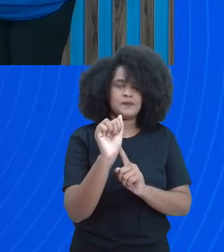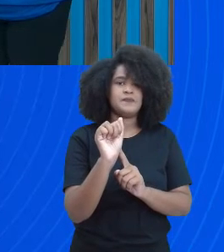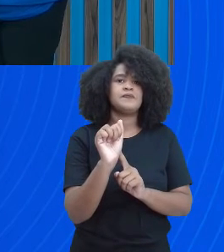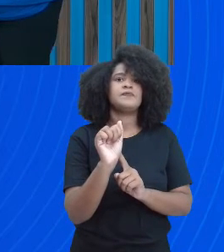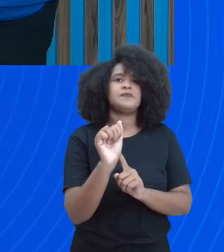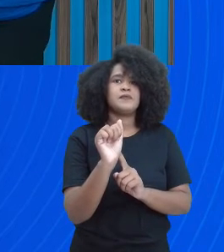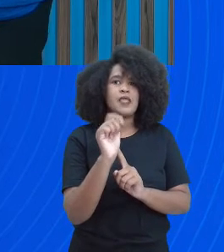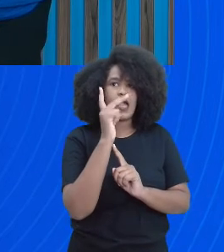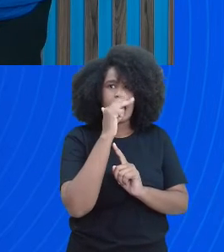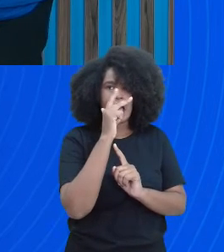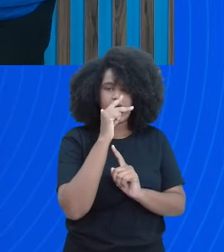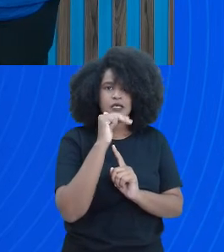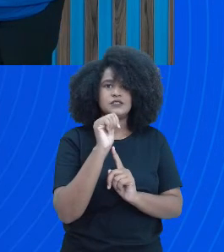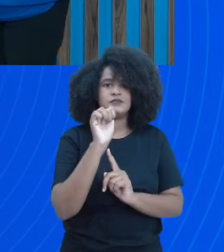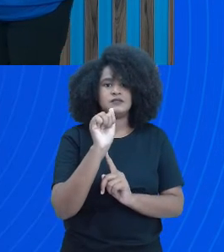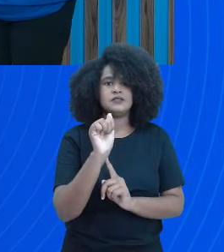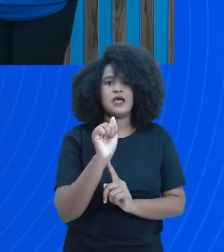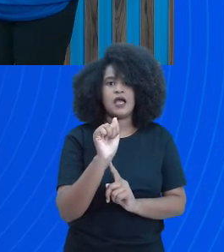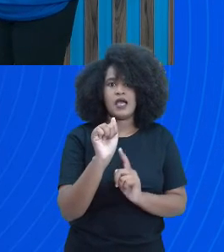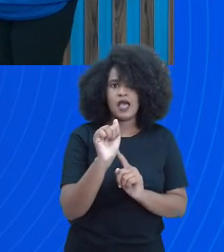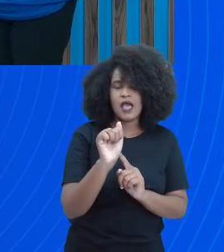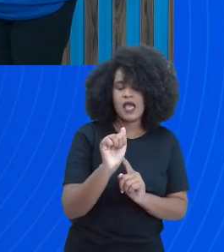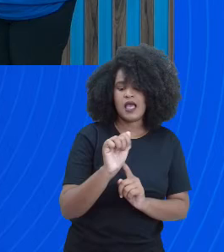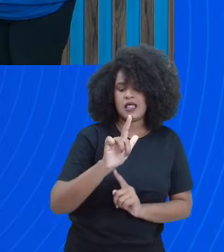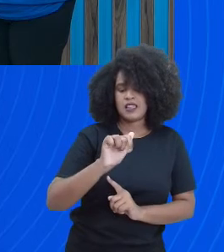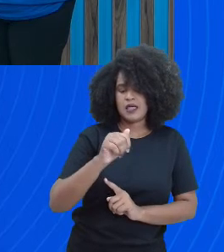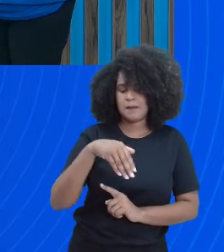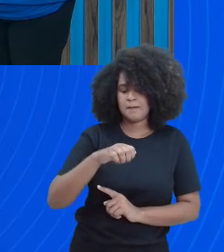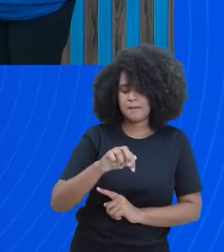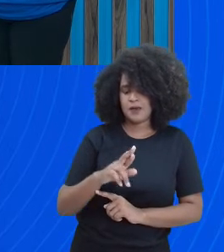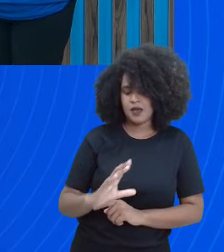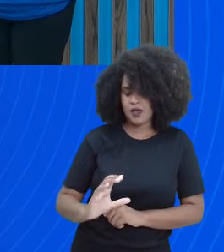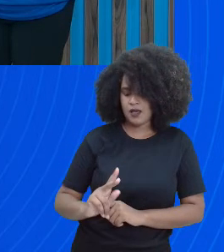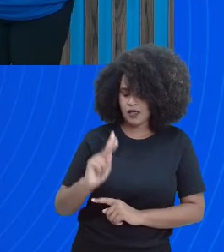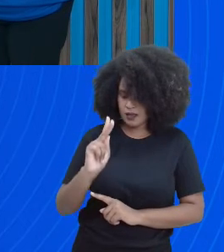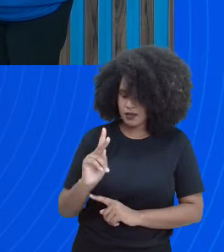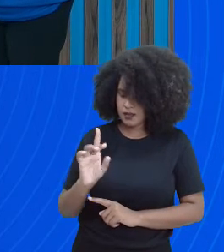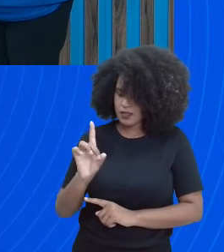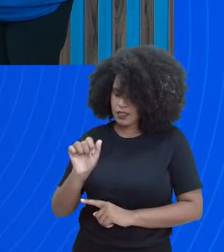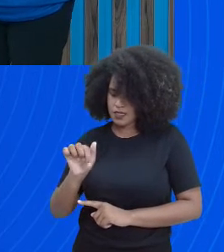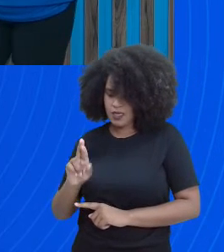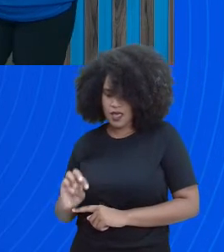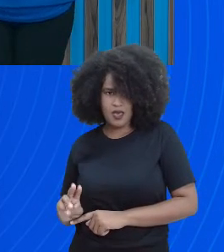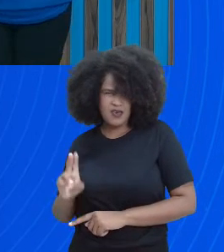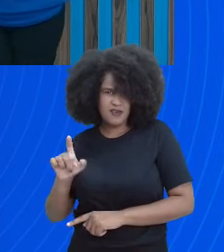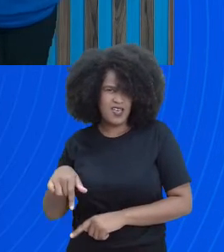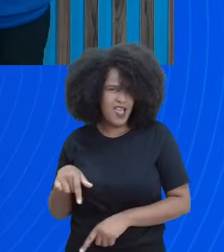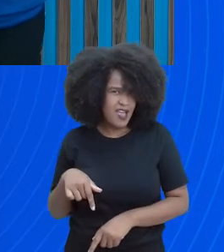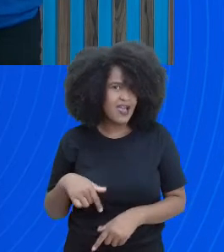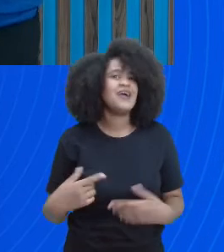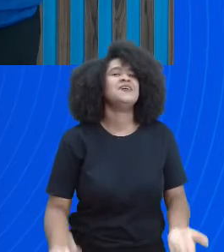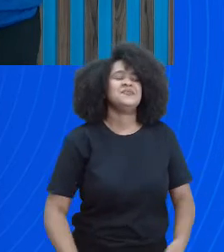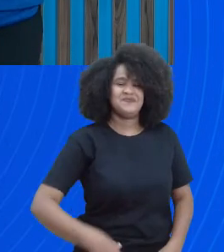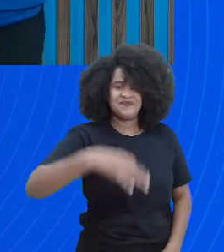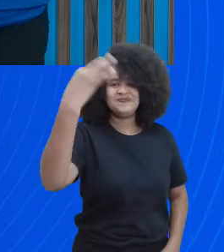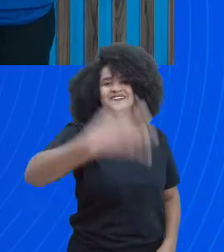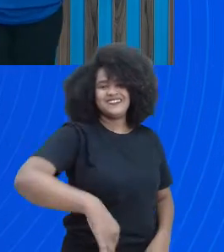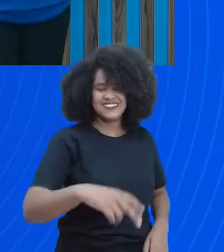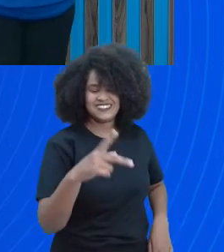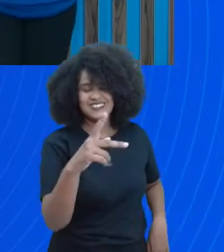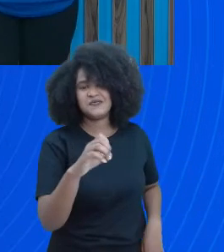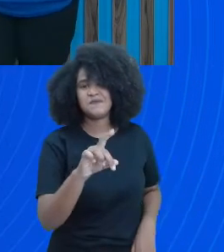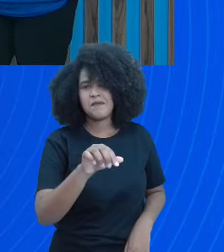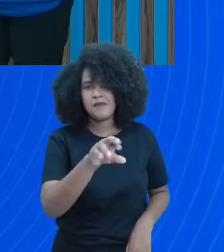e Darwin. Será, Pedrinho? Vamos ver. Acertasse, vice Pedro. É